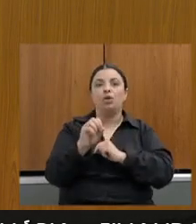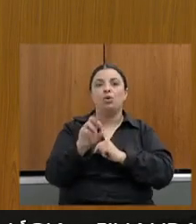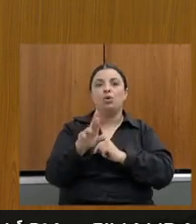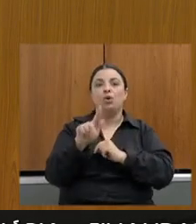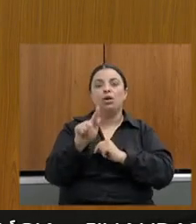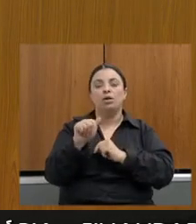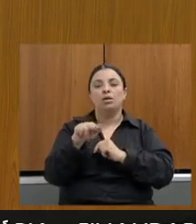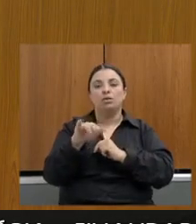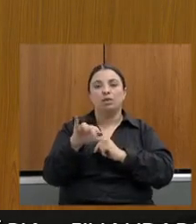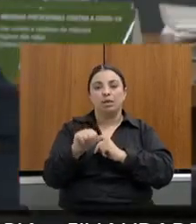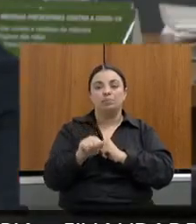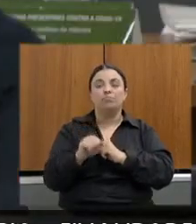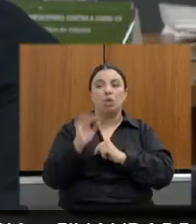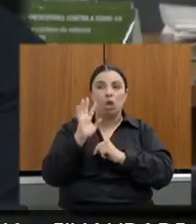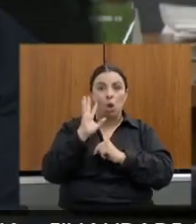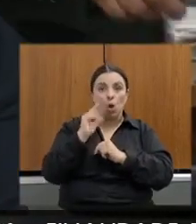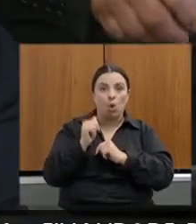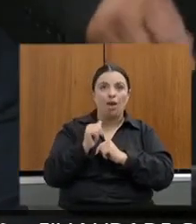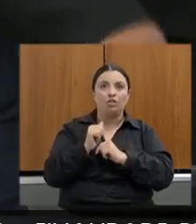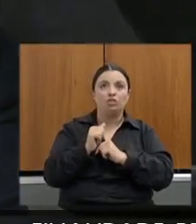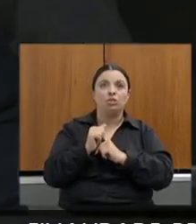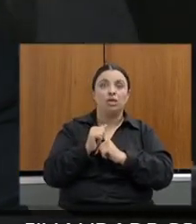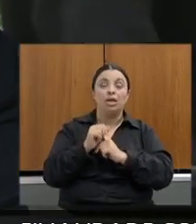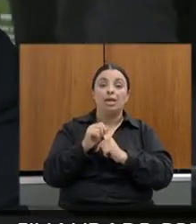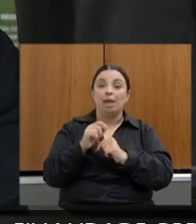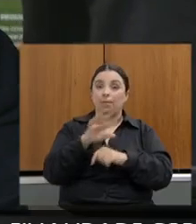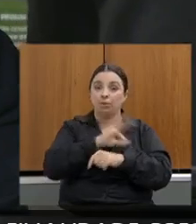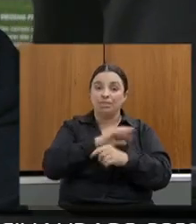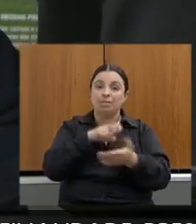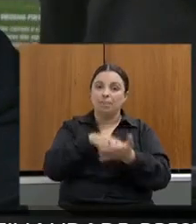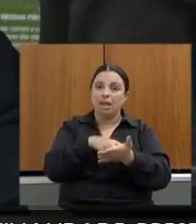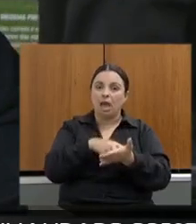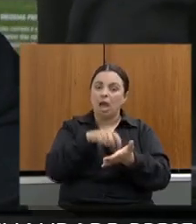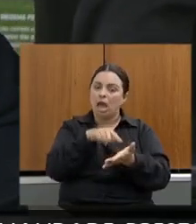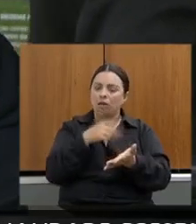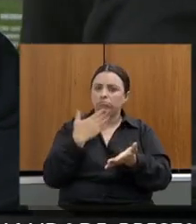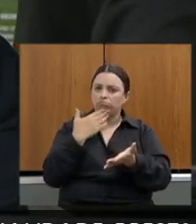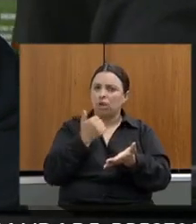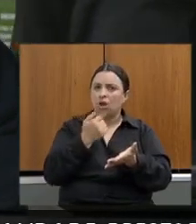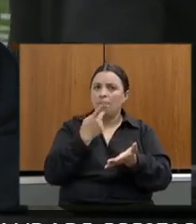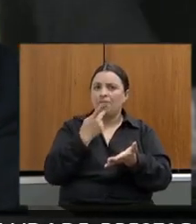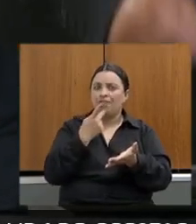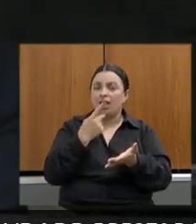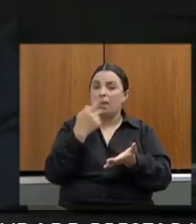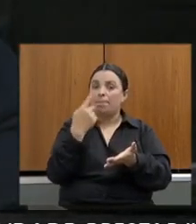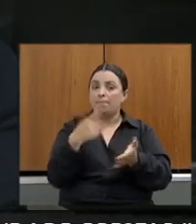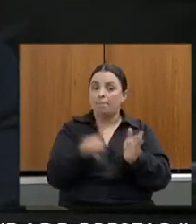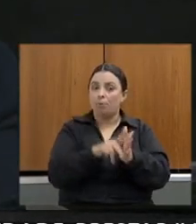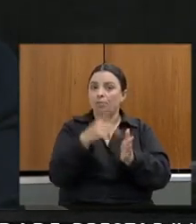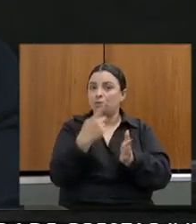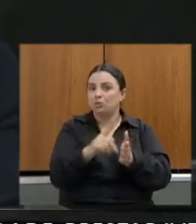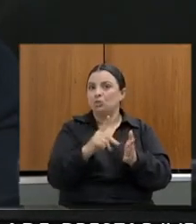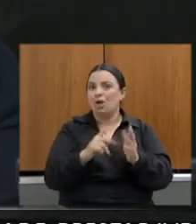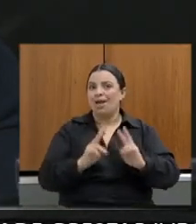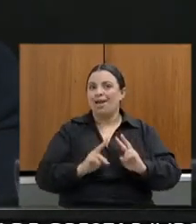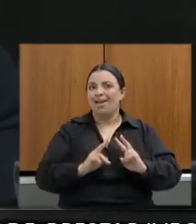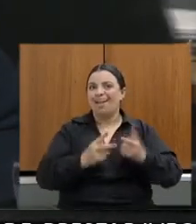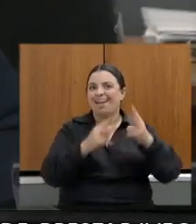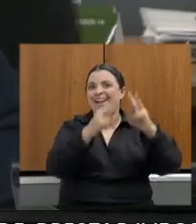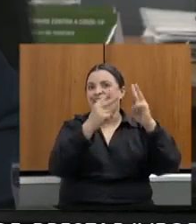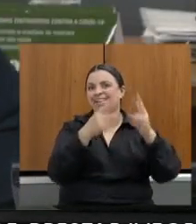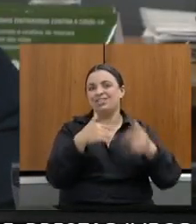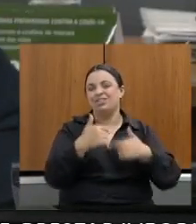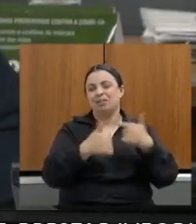eu acho que ninguém melhor do que ninguém que a própria polícia penal para poder saber falar a respeito da sua carreira Então o que qual a